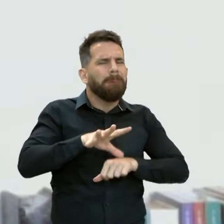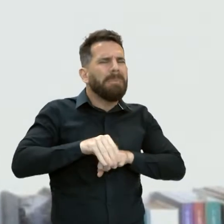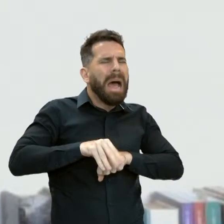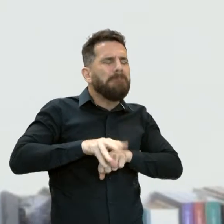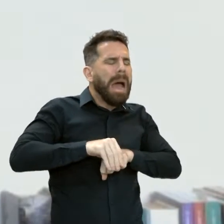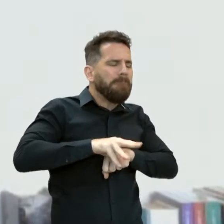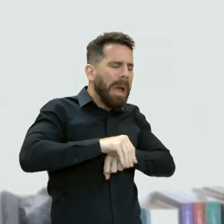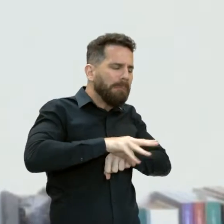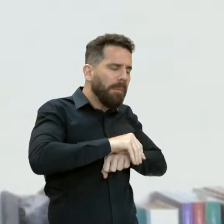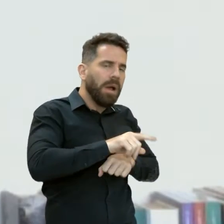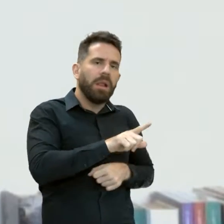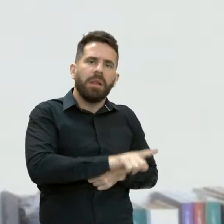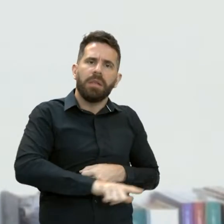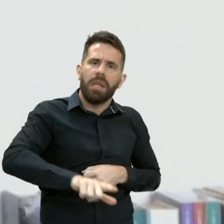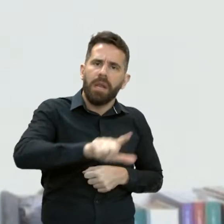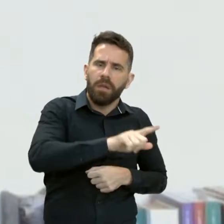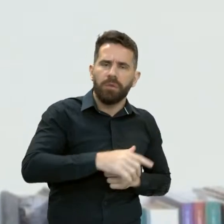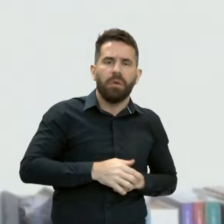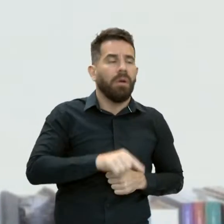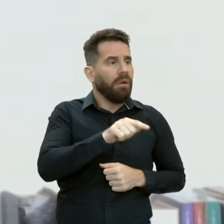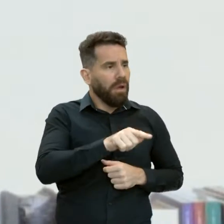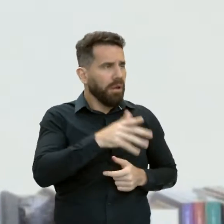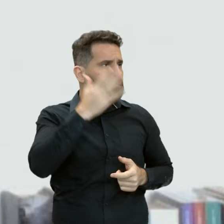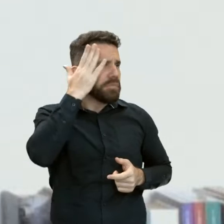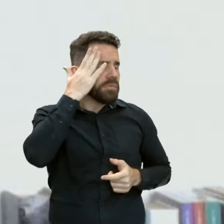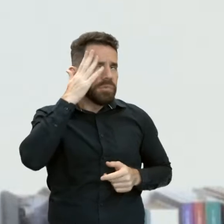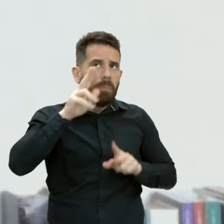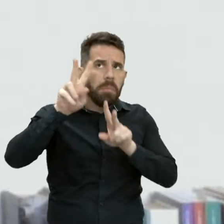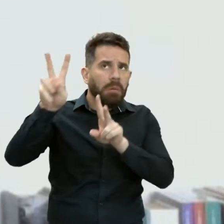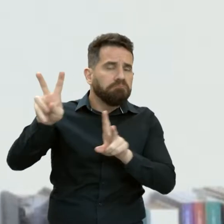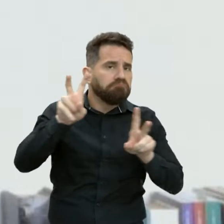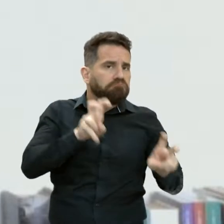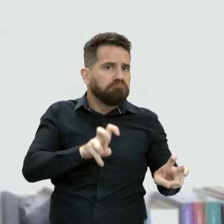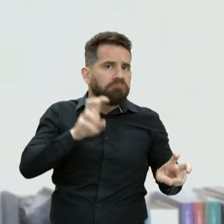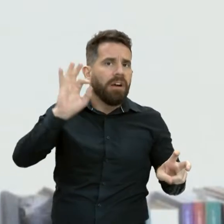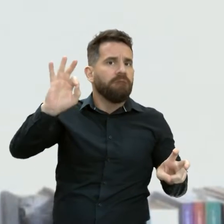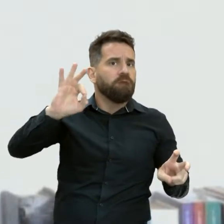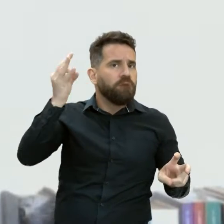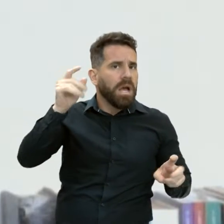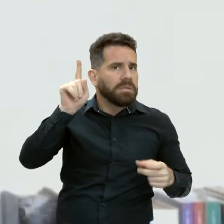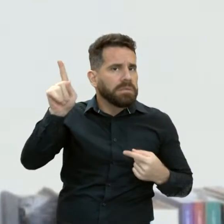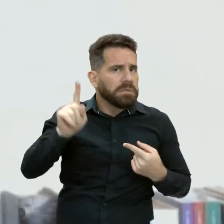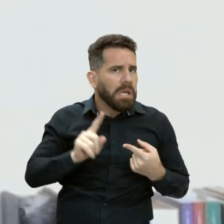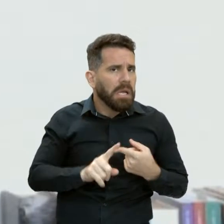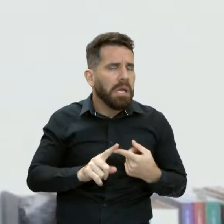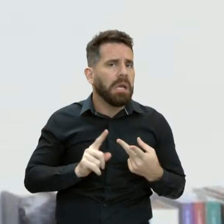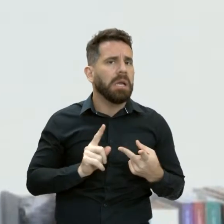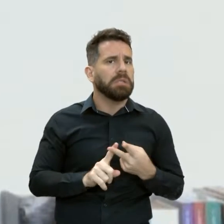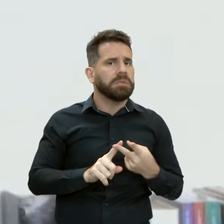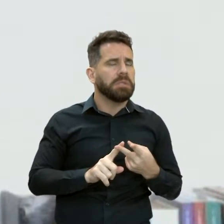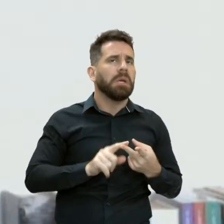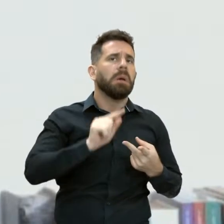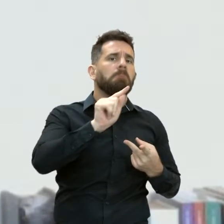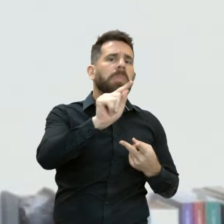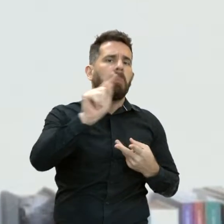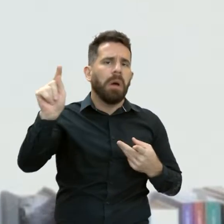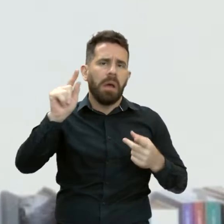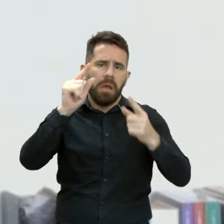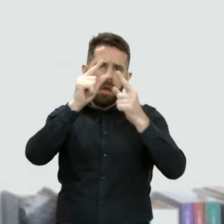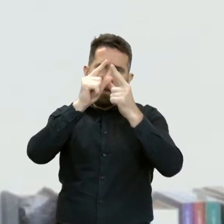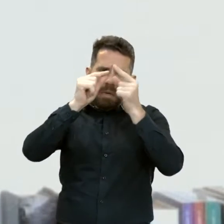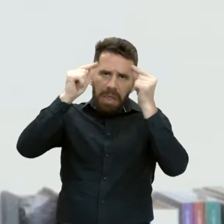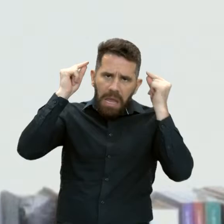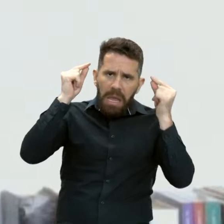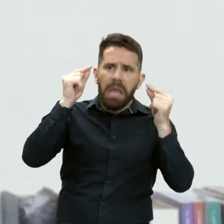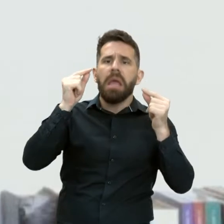ela cita autores franceses, autores de outras nacionalidades, a mitologia grega,